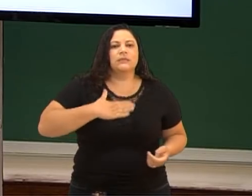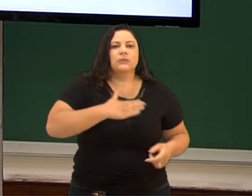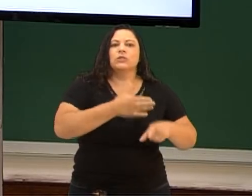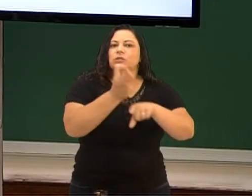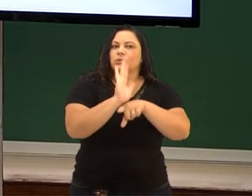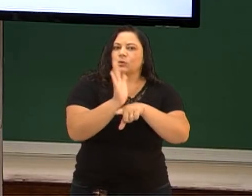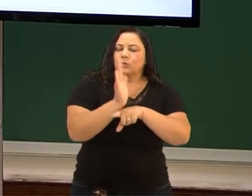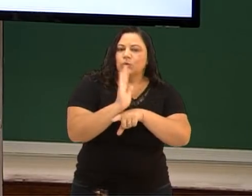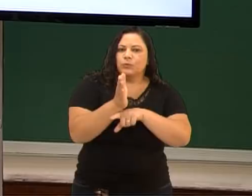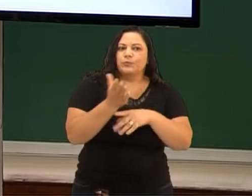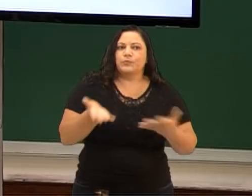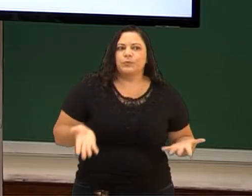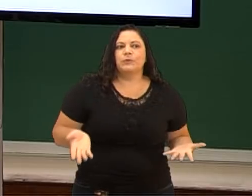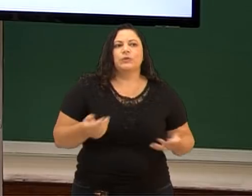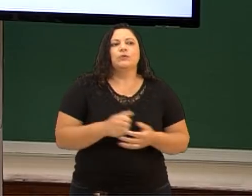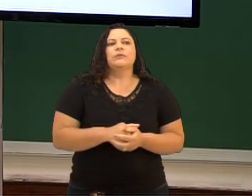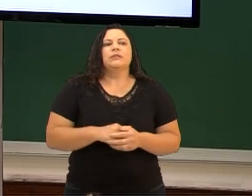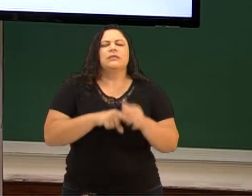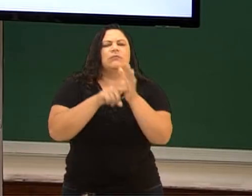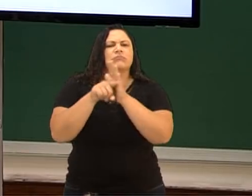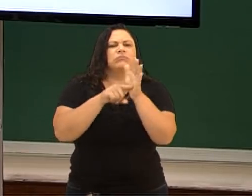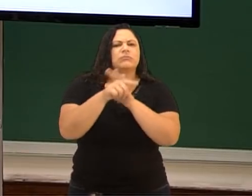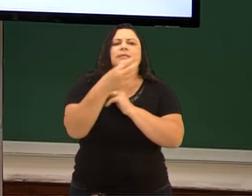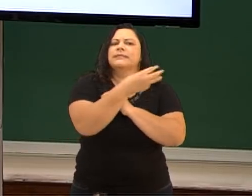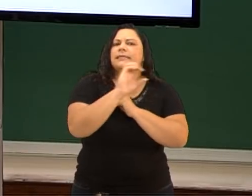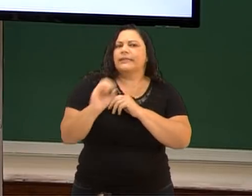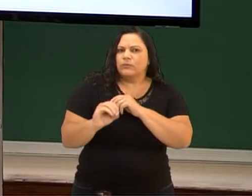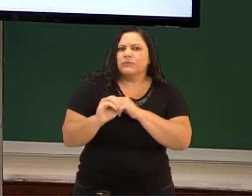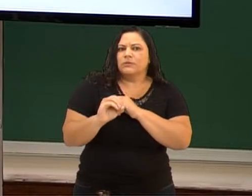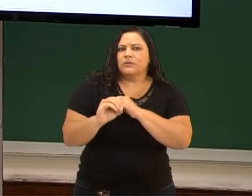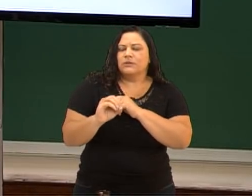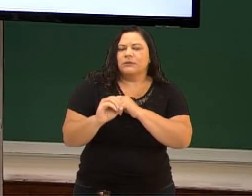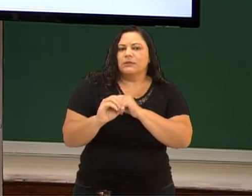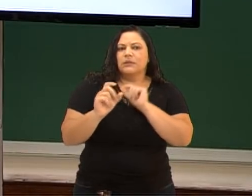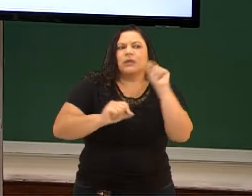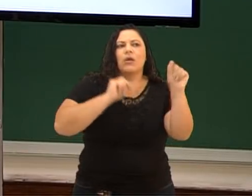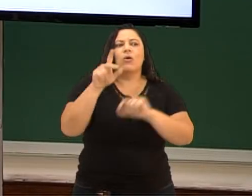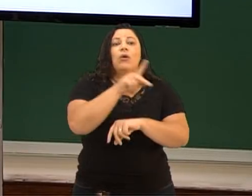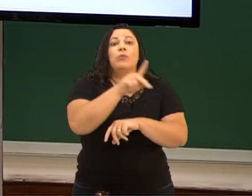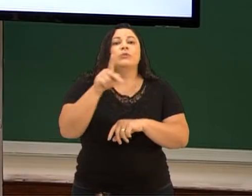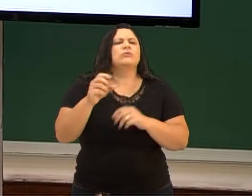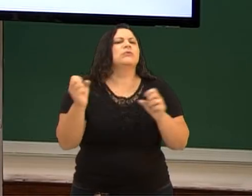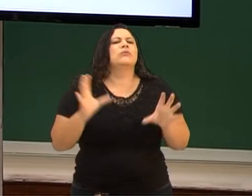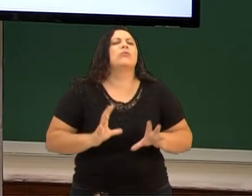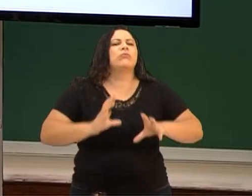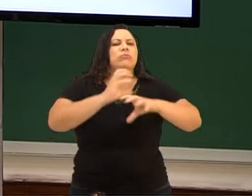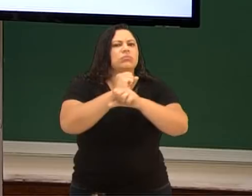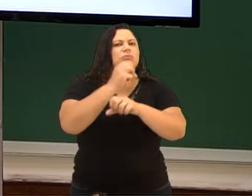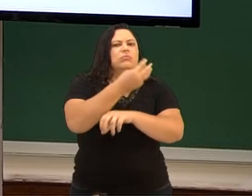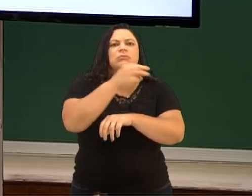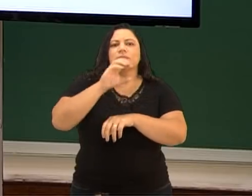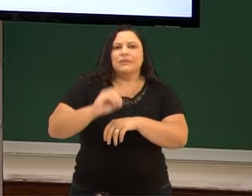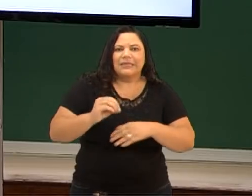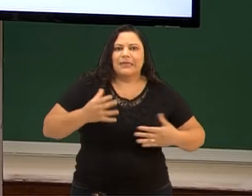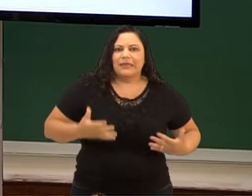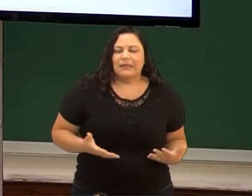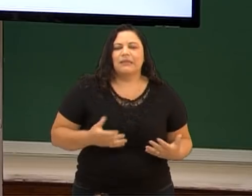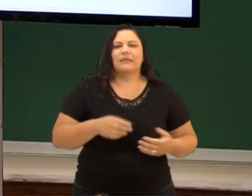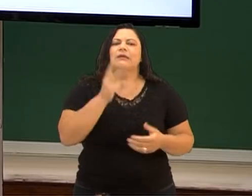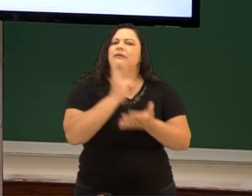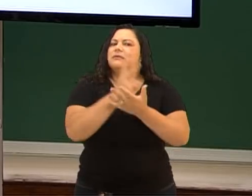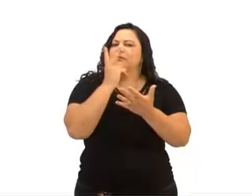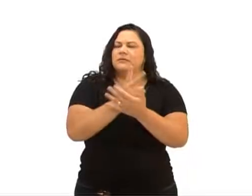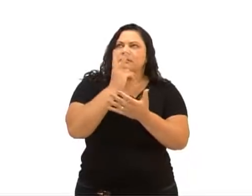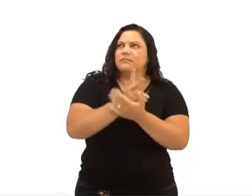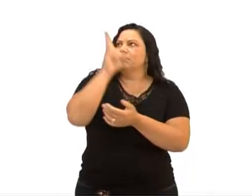quarentena. De um total que foram pesquisados, 30. Olha como a professora fala para vocês, qual que é o total? Qual que é o total? Sempre tem que estar